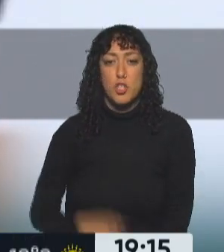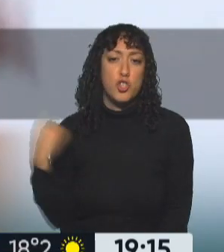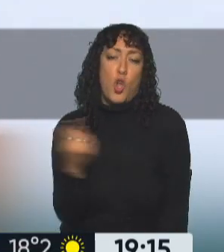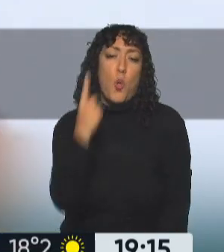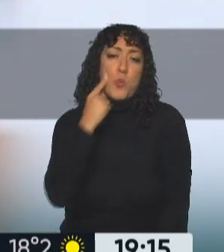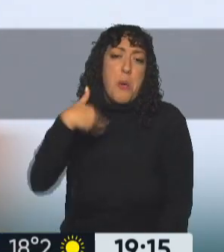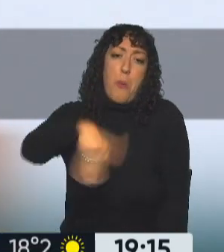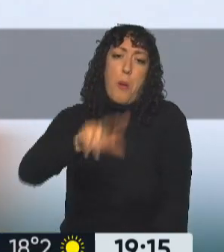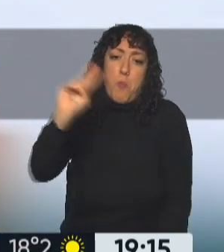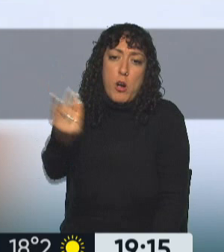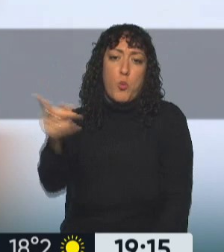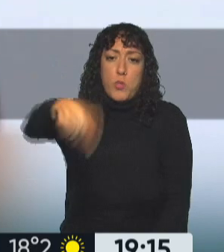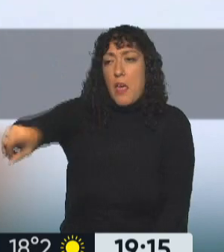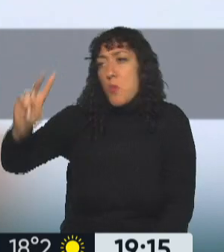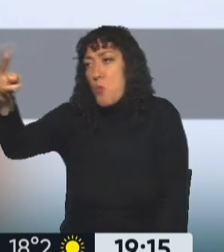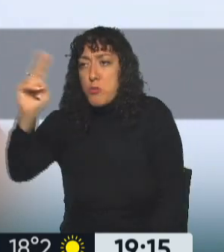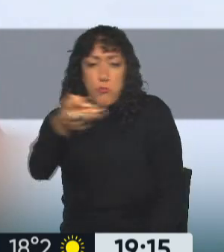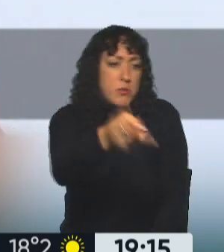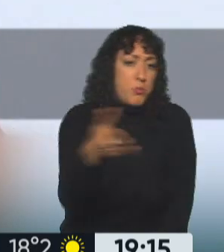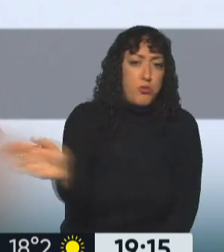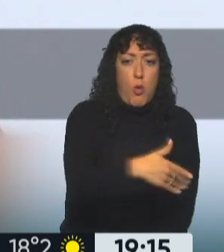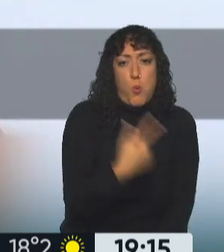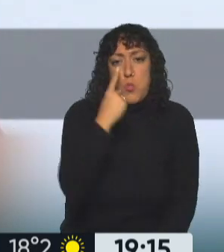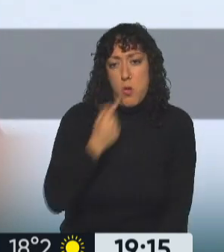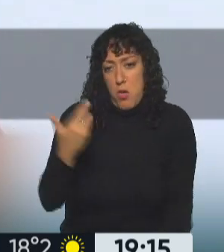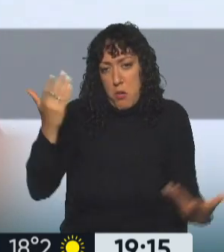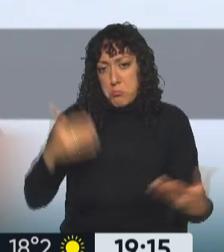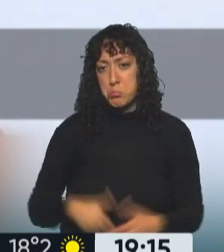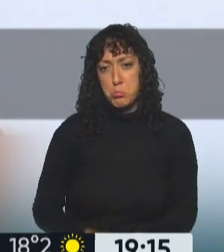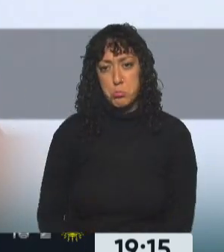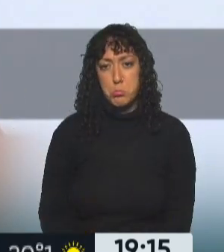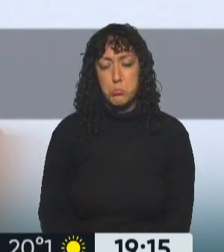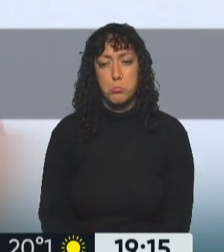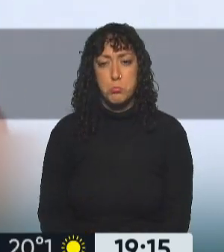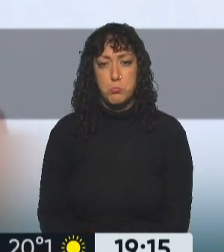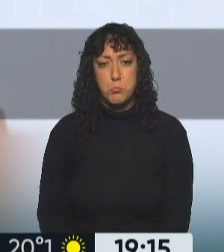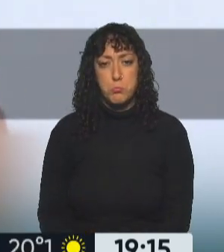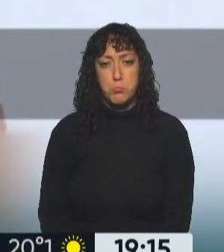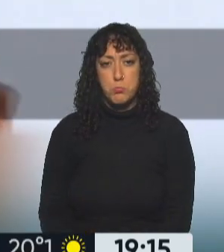Aqui todo mundo vai morrer. O Sérgio vai morrer um dia. Né, Sérgio?